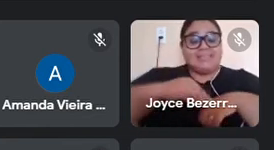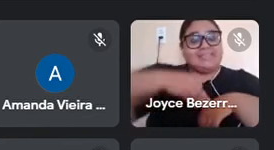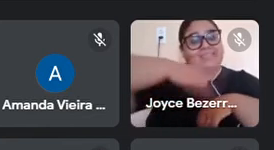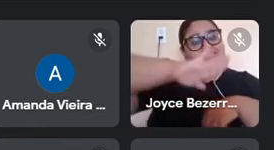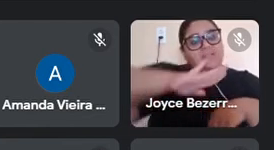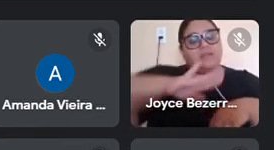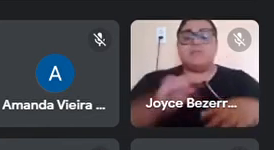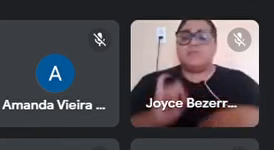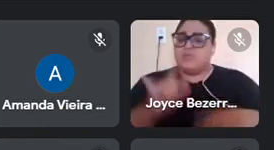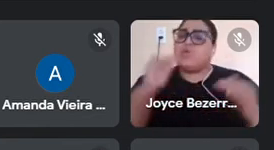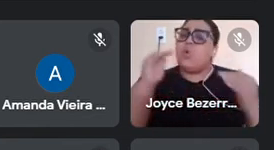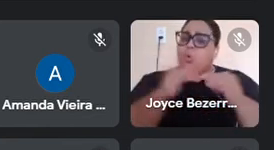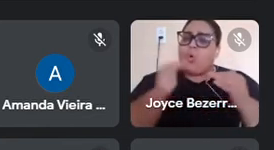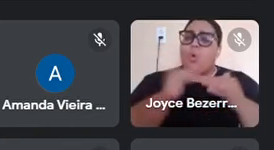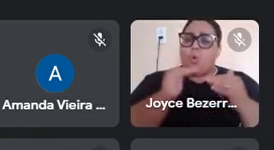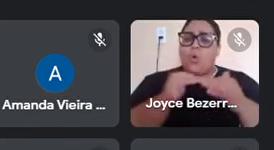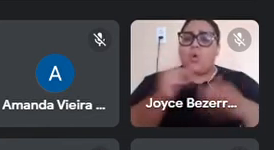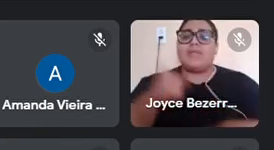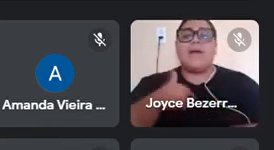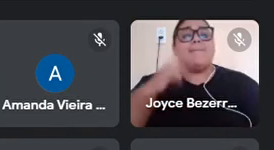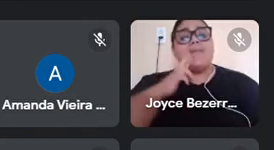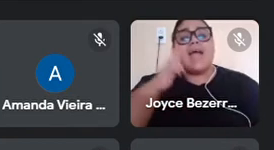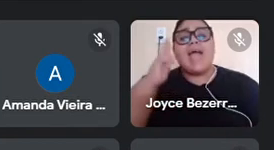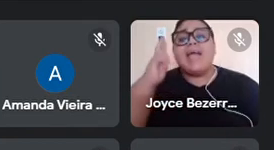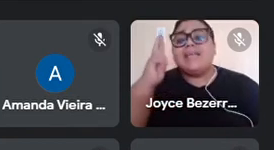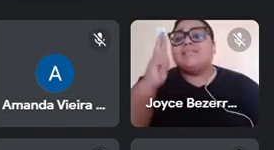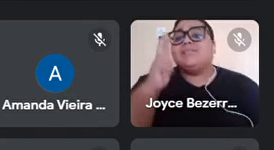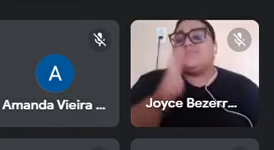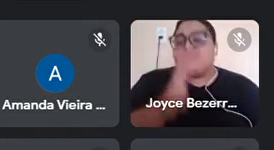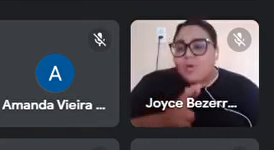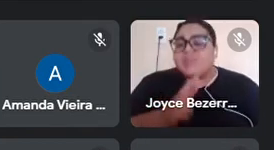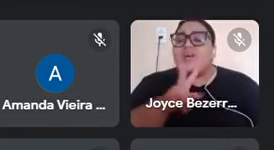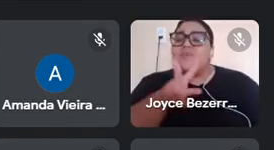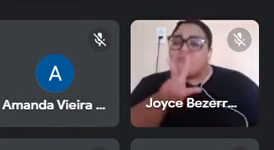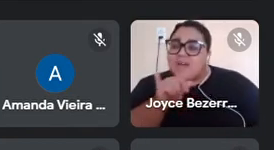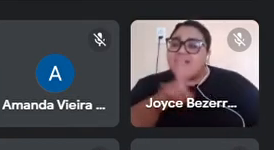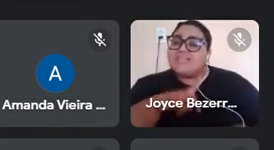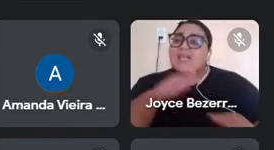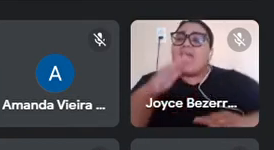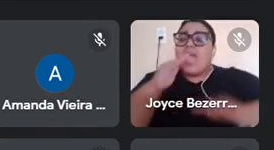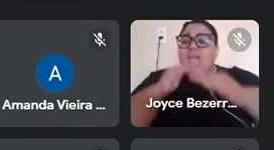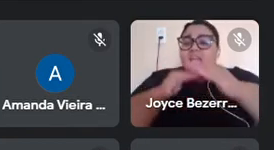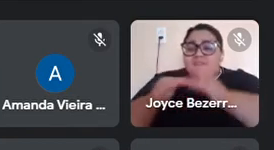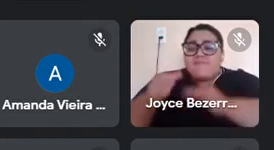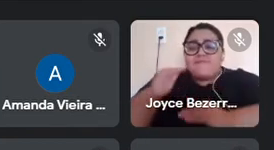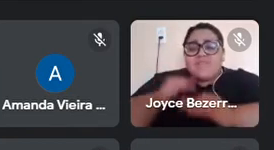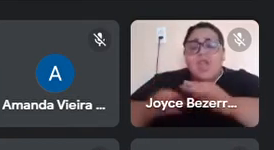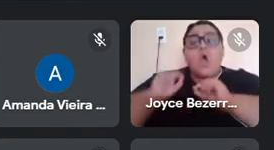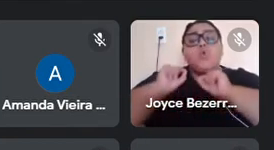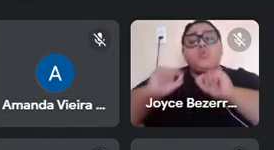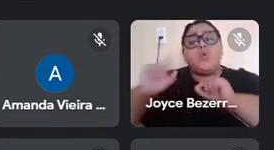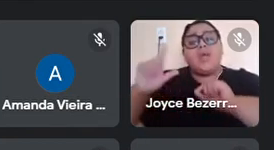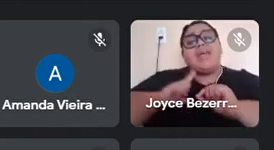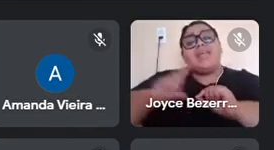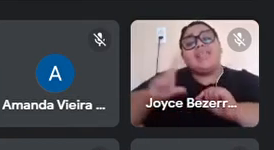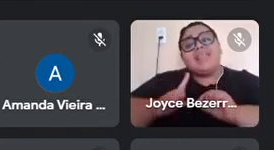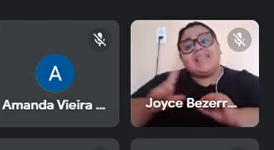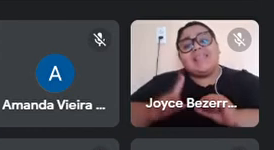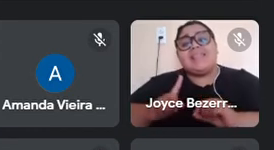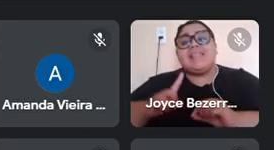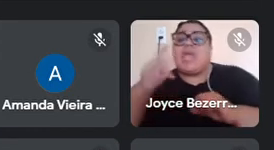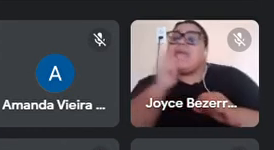vocês concordam que a minha resposta ela vai ser bem menos eficaz do que se eu tivesse sido